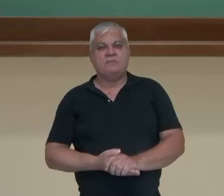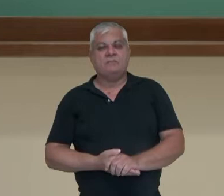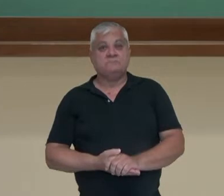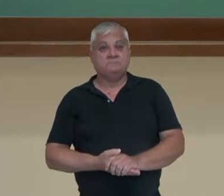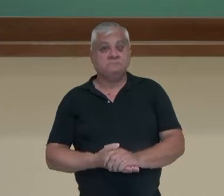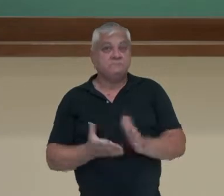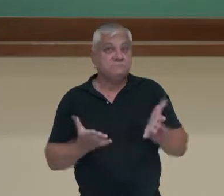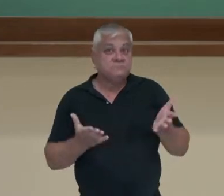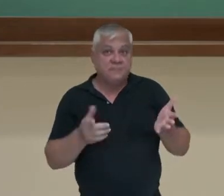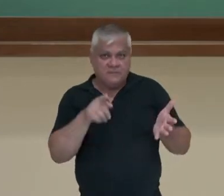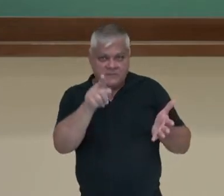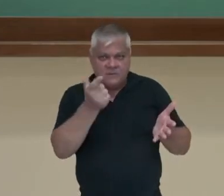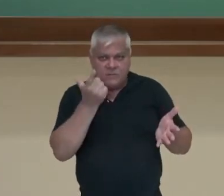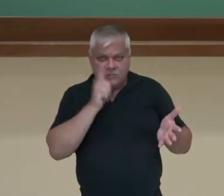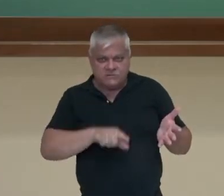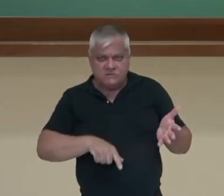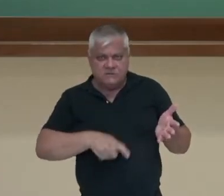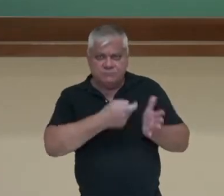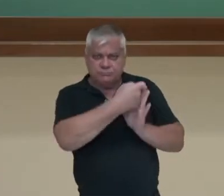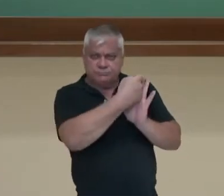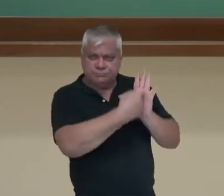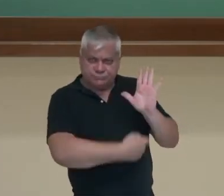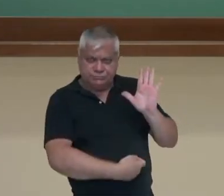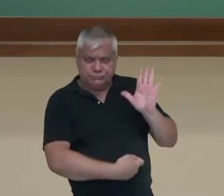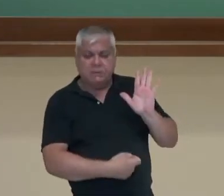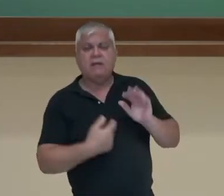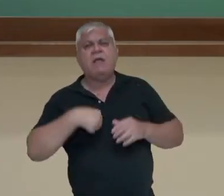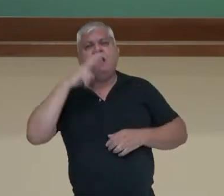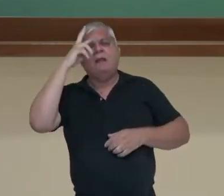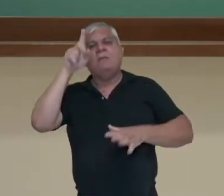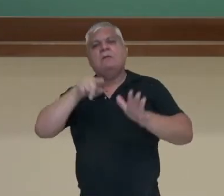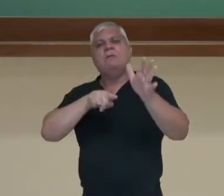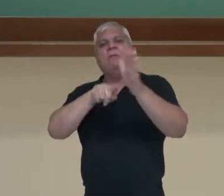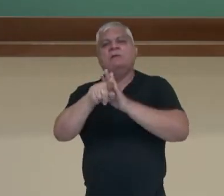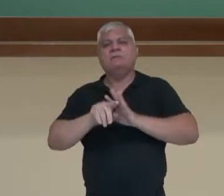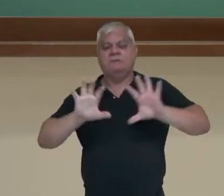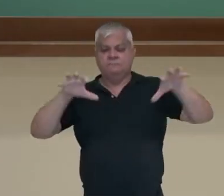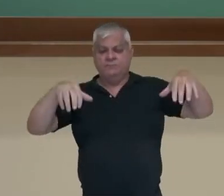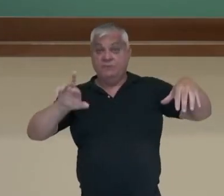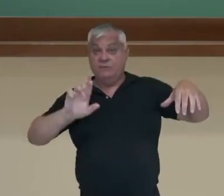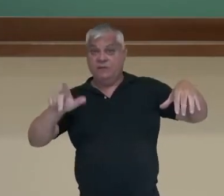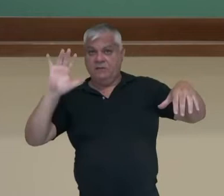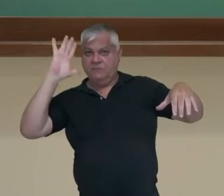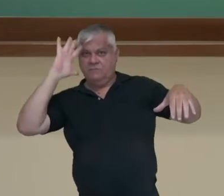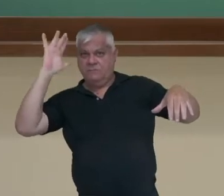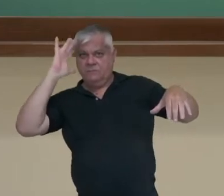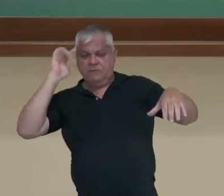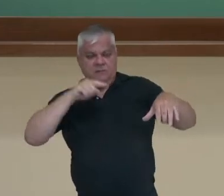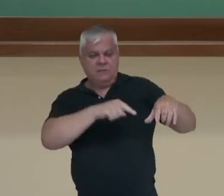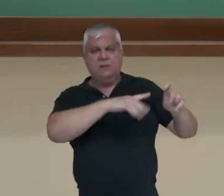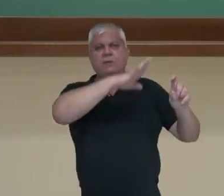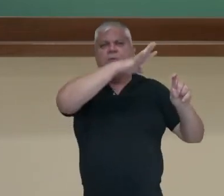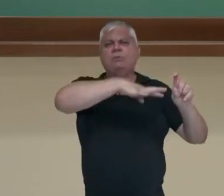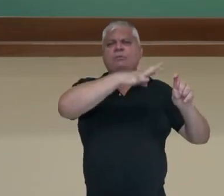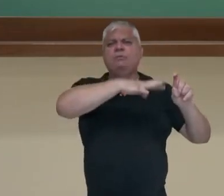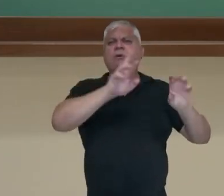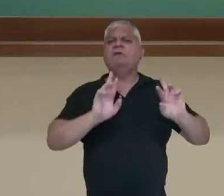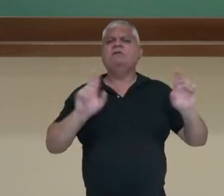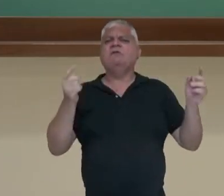E aí, pessoal, conseguiram responder? Eu perguntei para vocês a diferença, então, entre o pensamento mítico e o